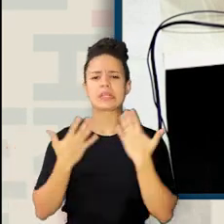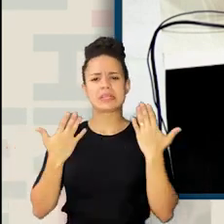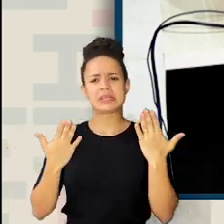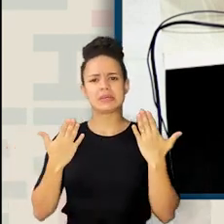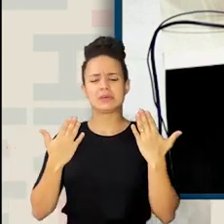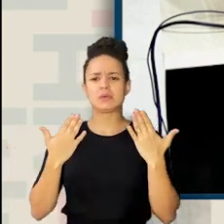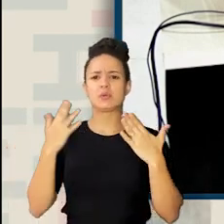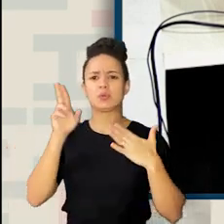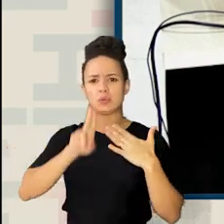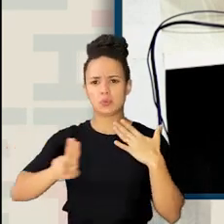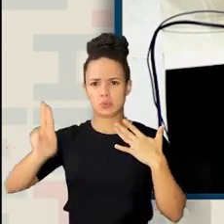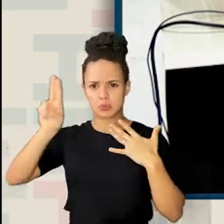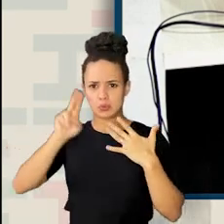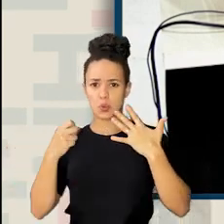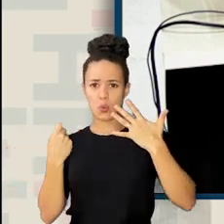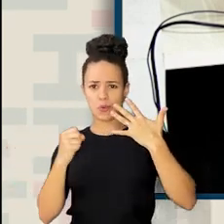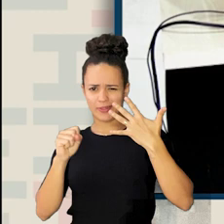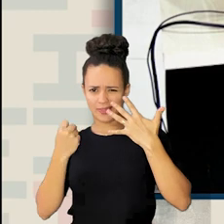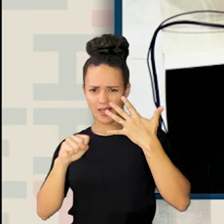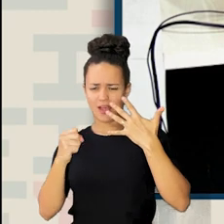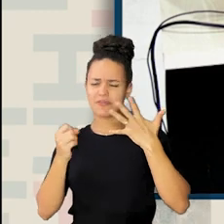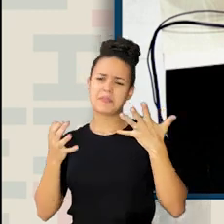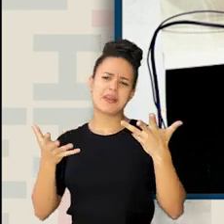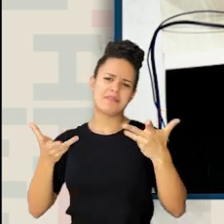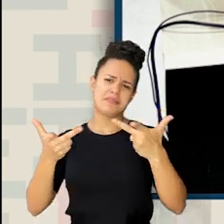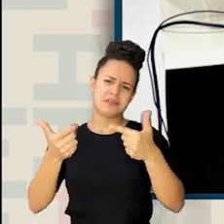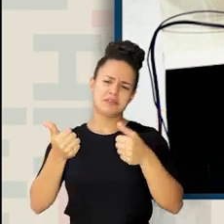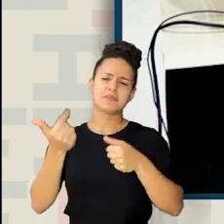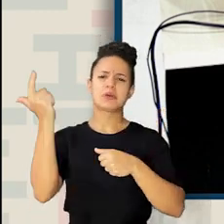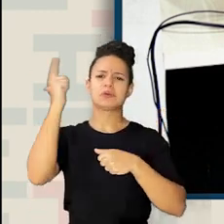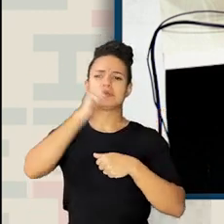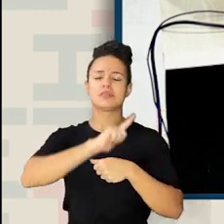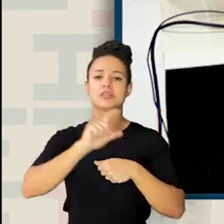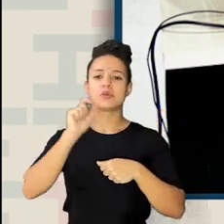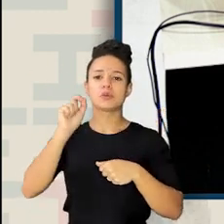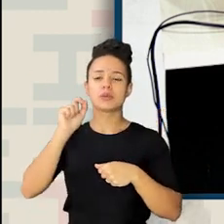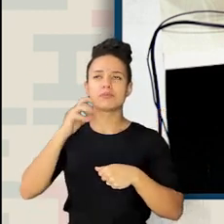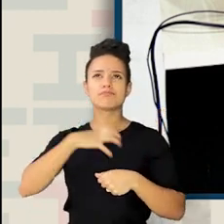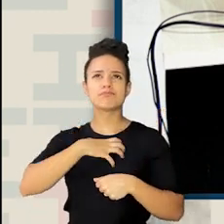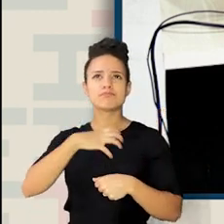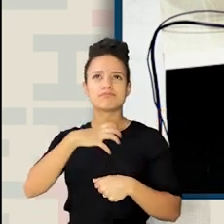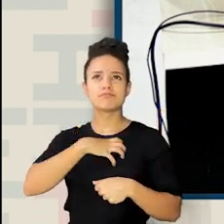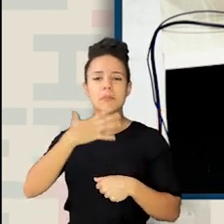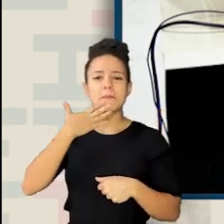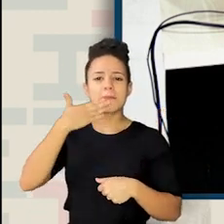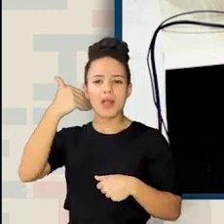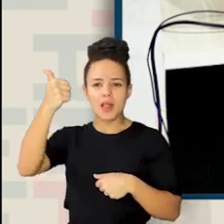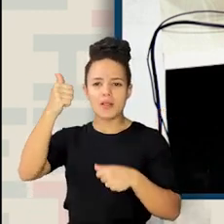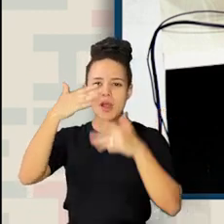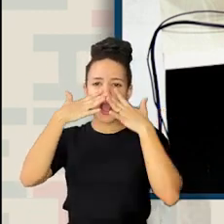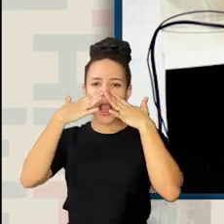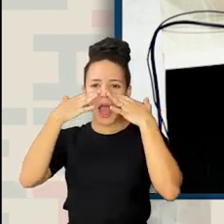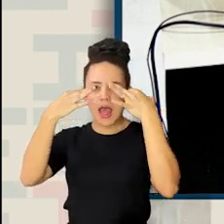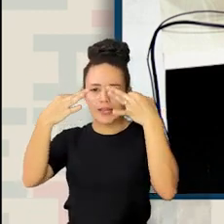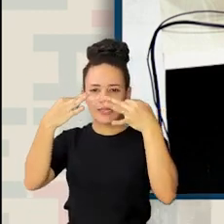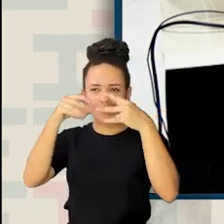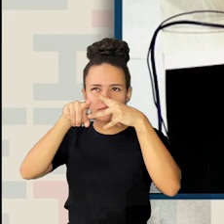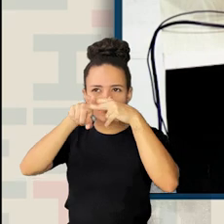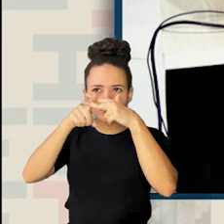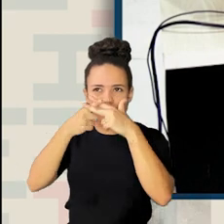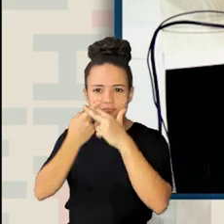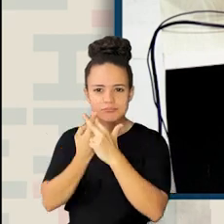esse trabalho de oitavas, ele é maravilhoso para desenvolver uma escuta mais sensível, uma atenção à